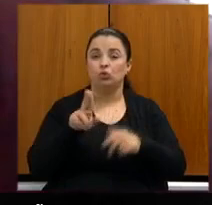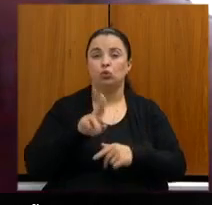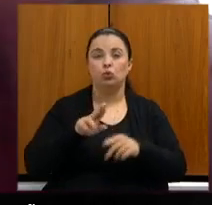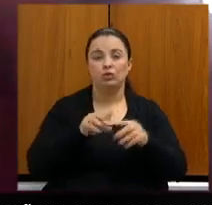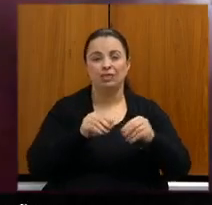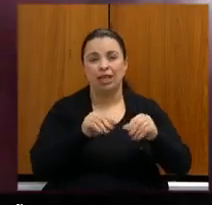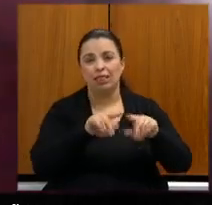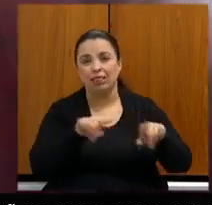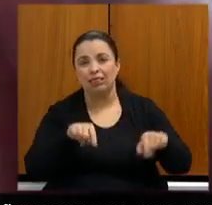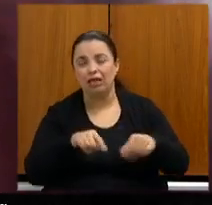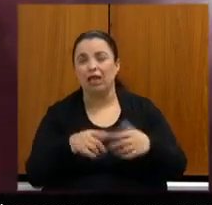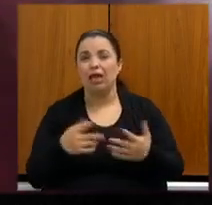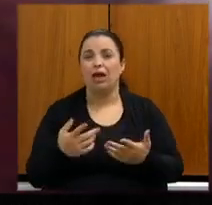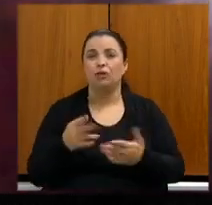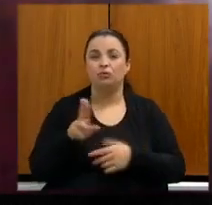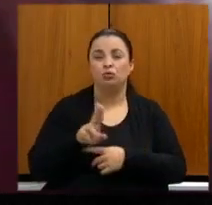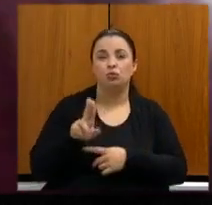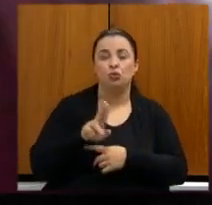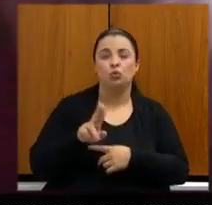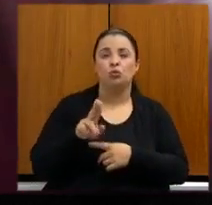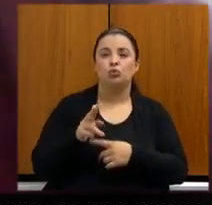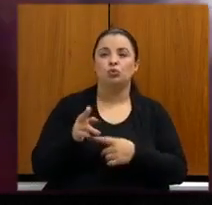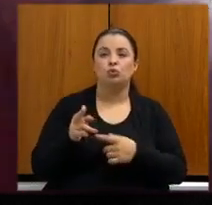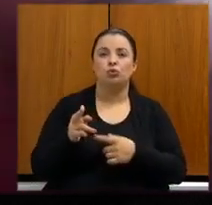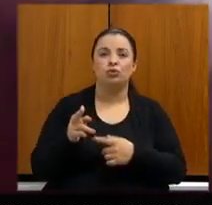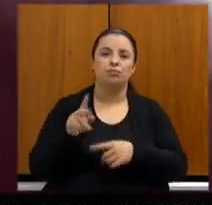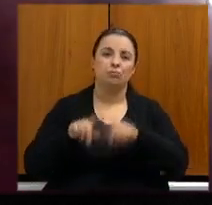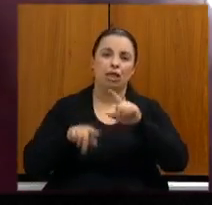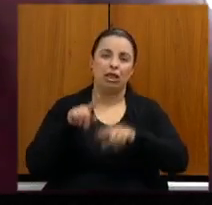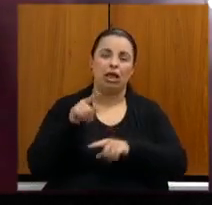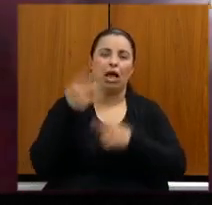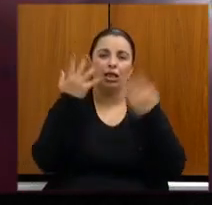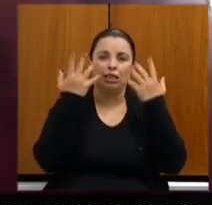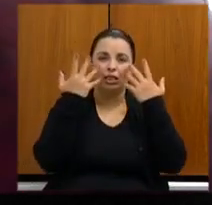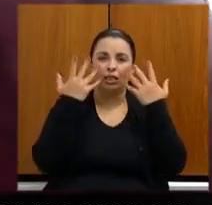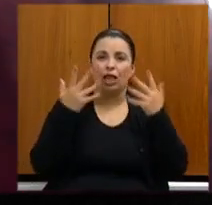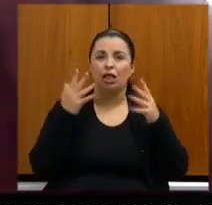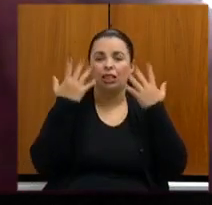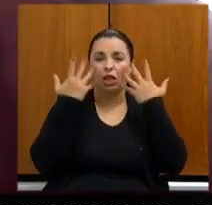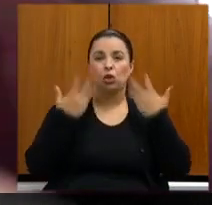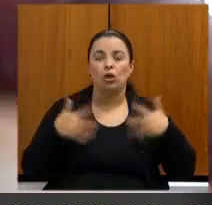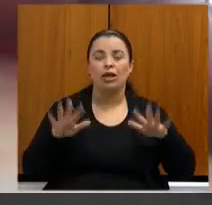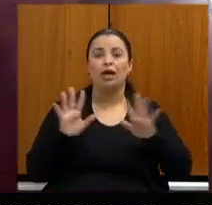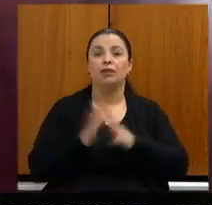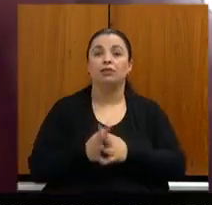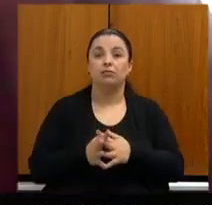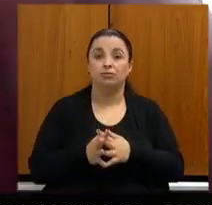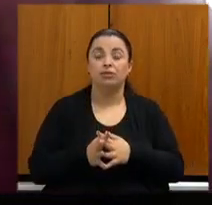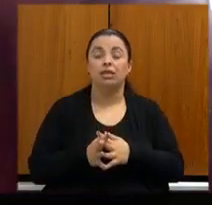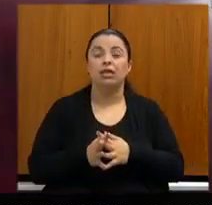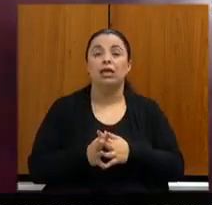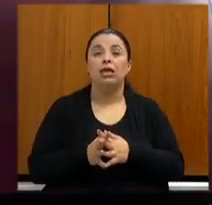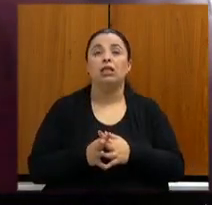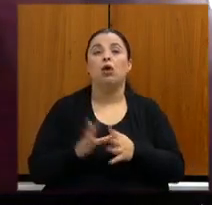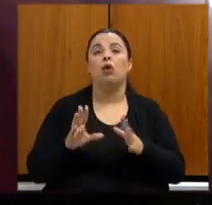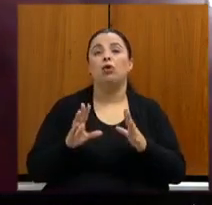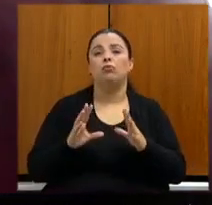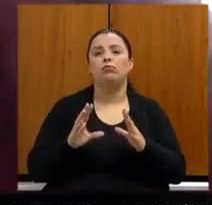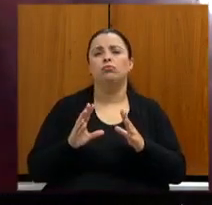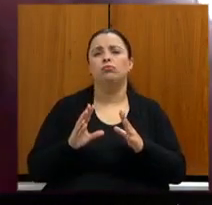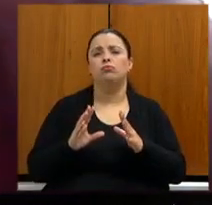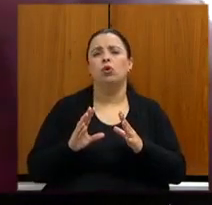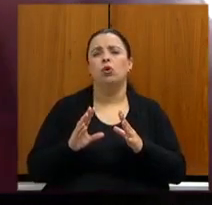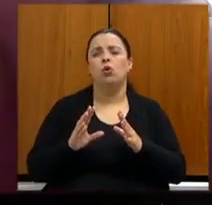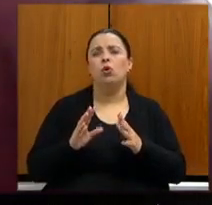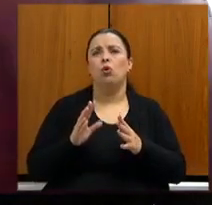naturais o caderno de conflitos a da CPT né da comissão Pastoral da terra ele traz um